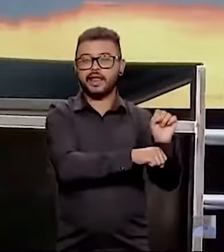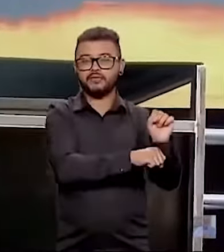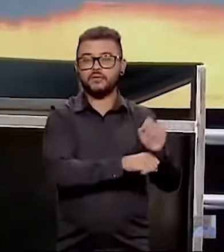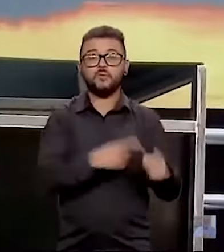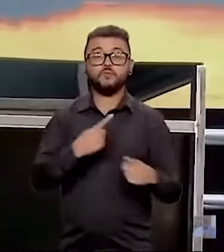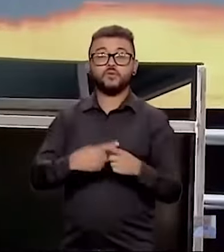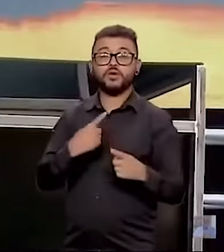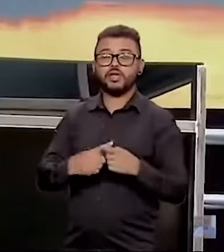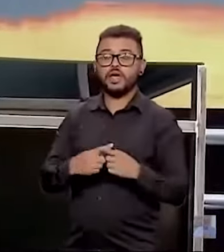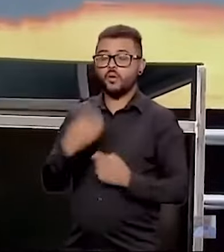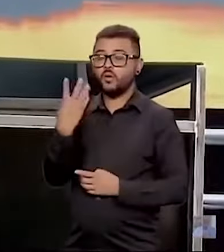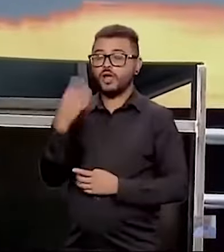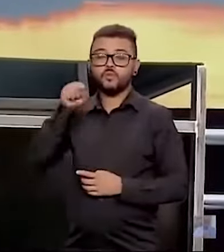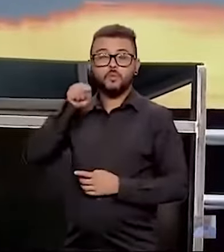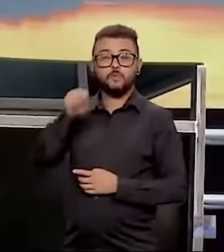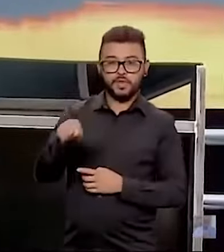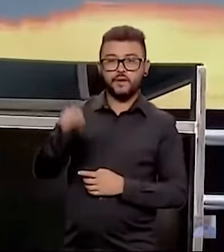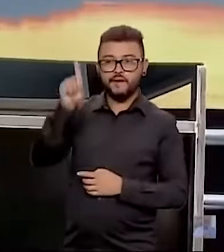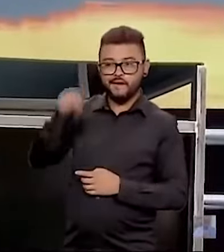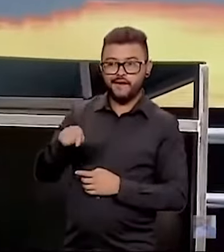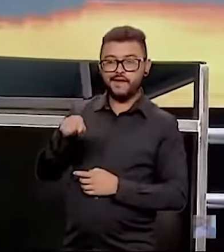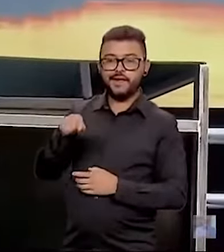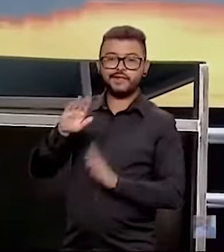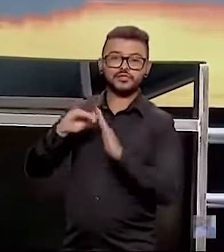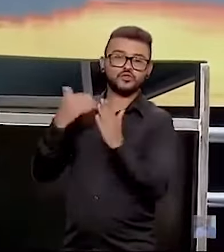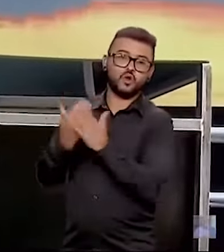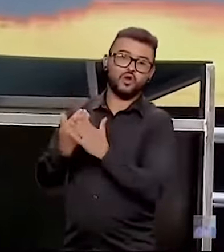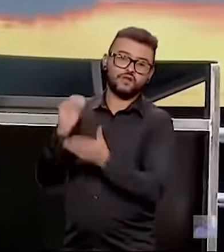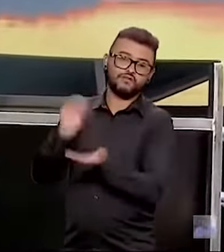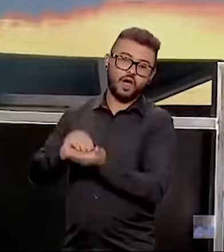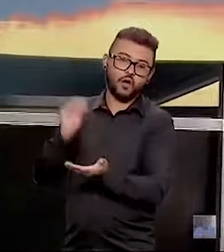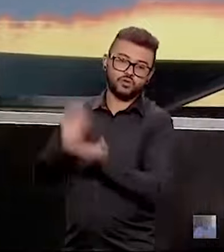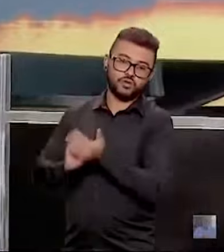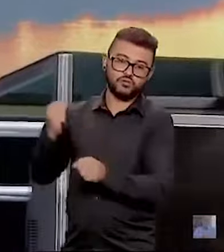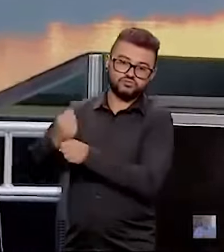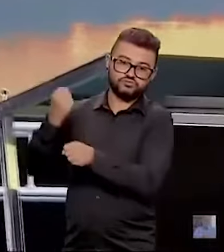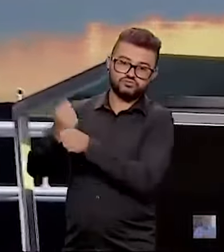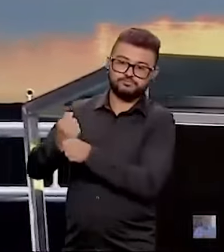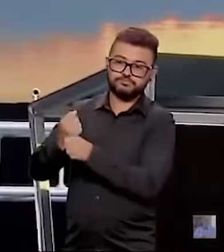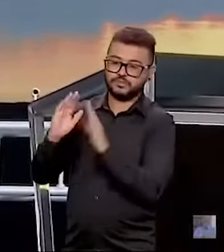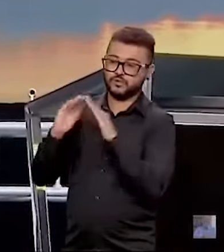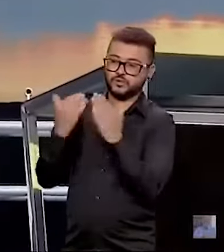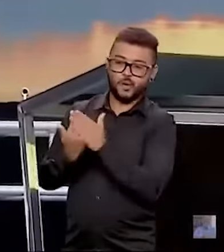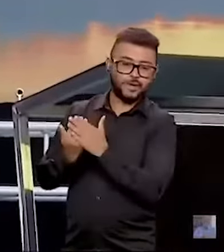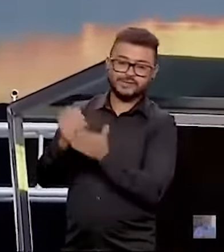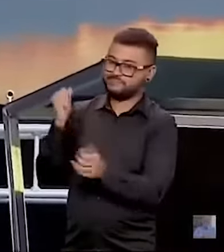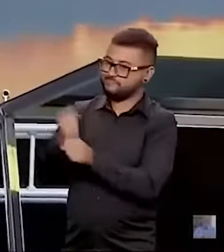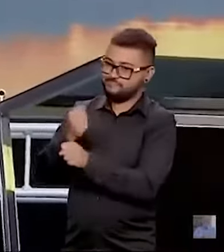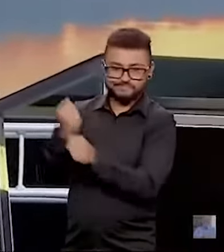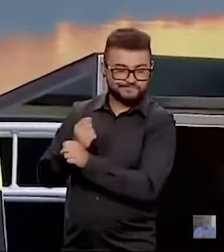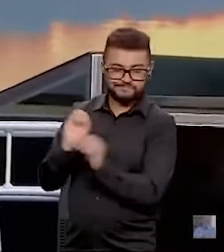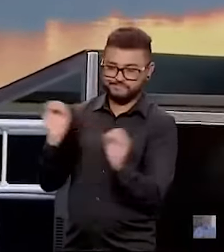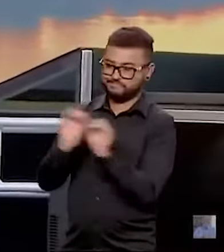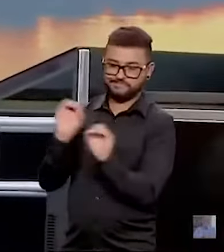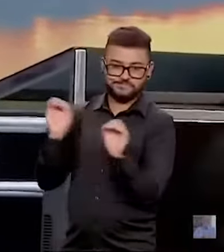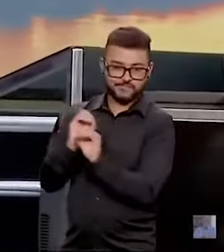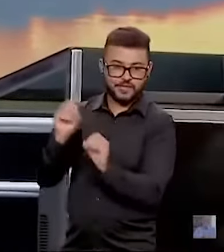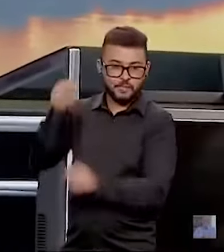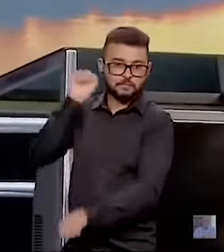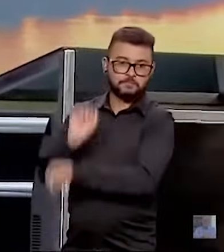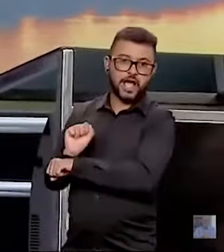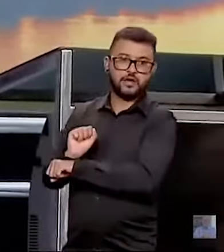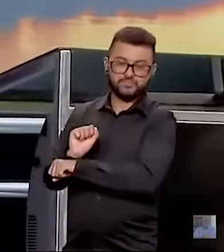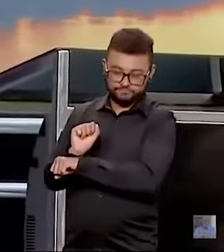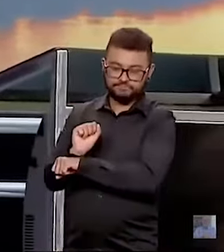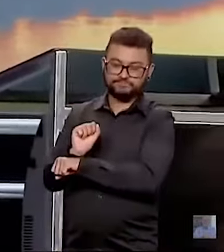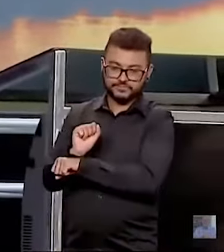paralisadas, dos quais 4 mil eram nas escolas. 4 mil obras das escolas